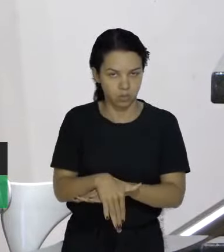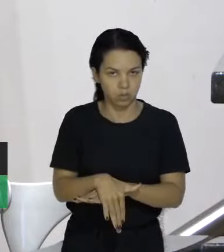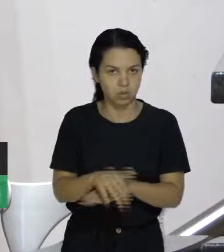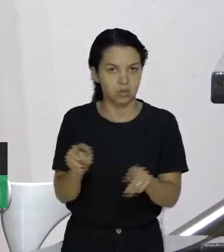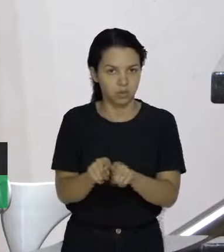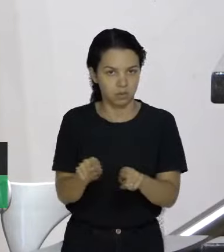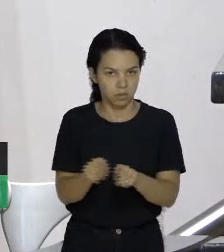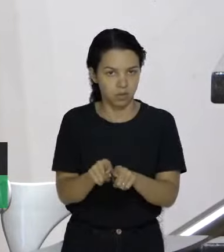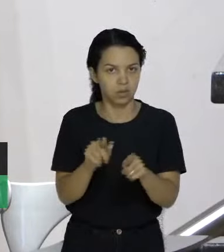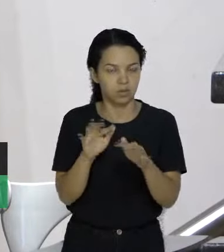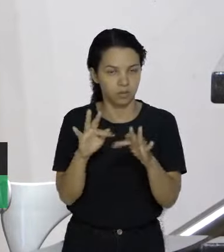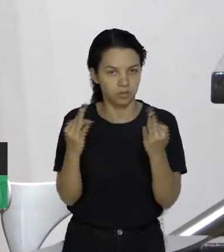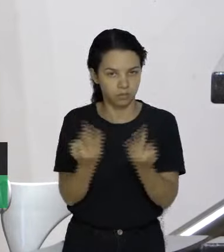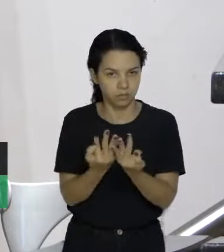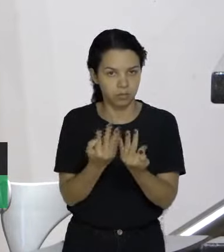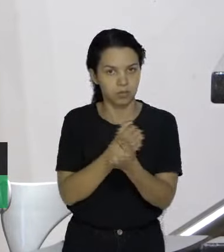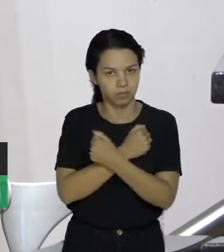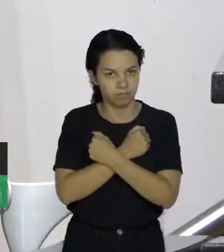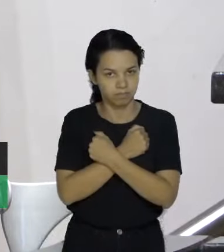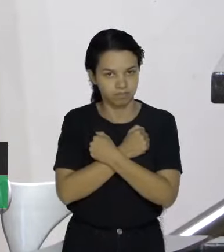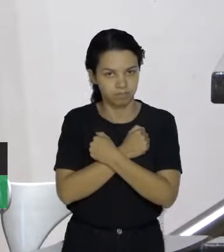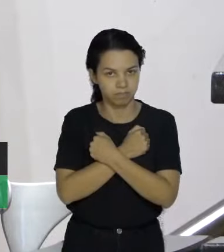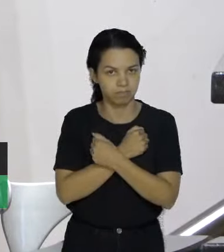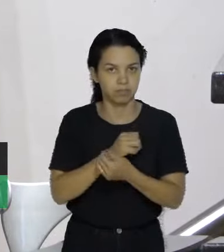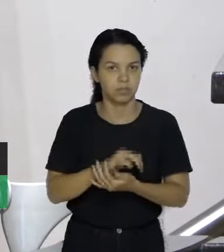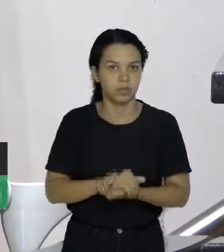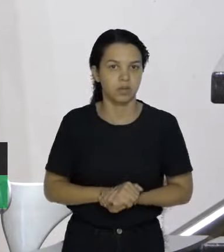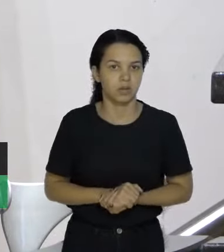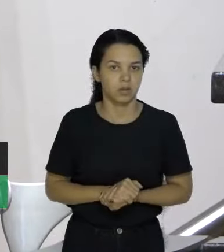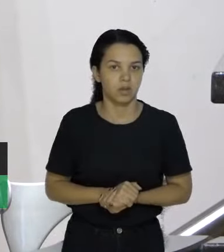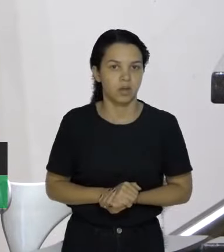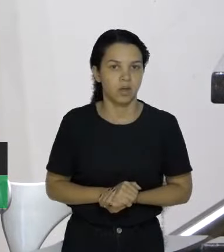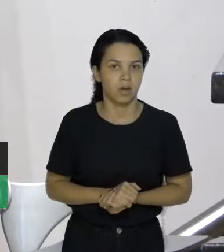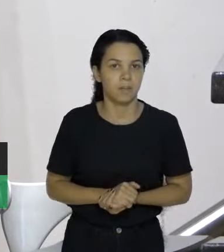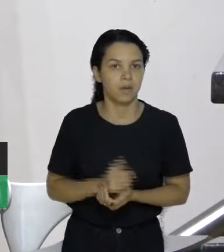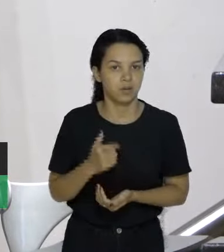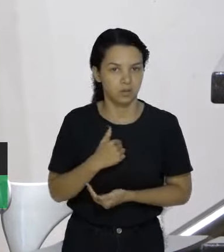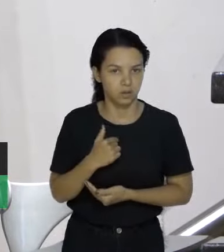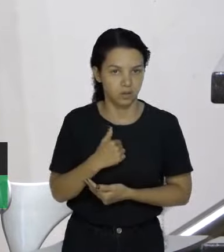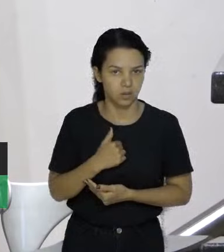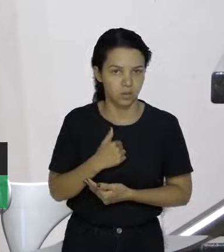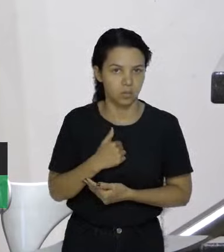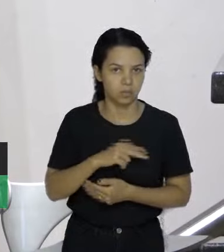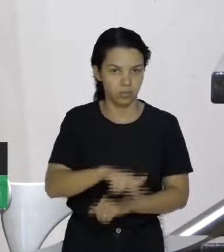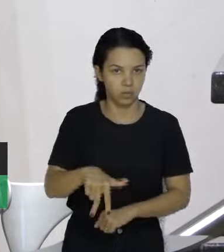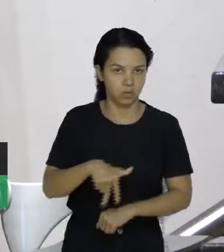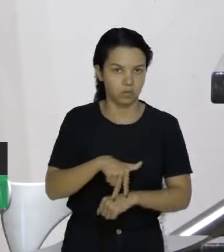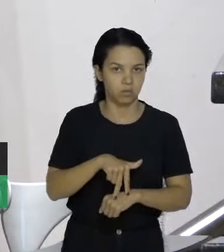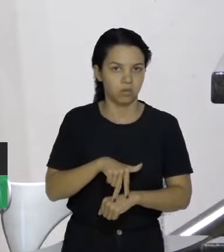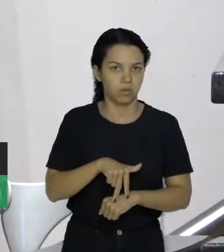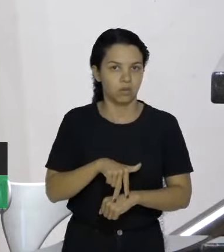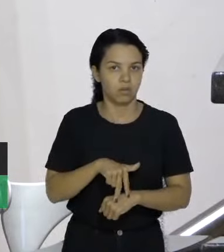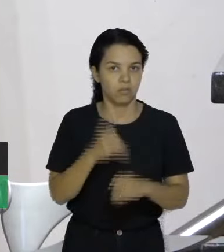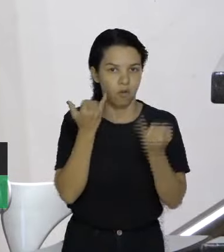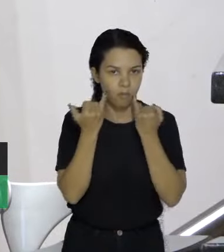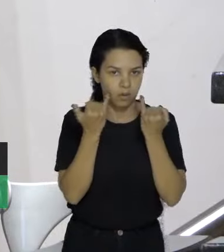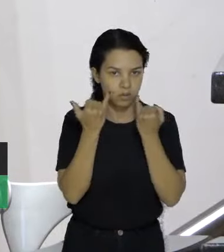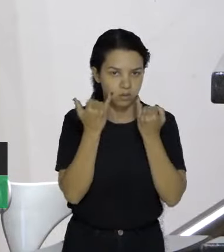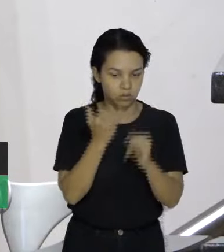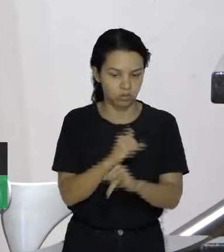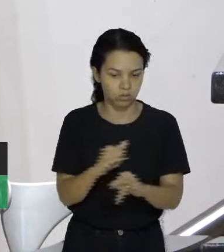de conforto mas a minha vida plenária não Era exatamente para esta informação